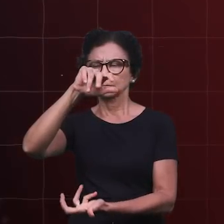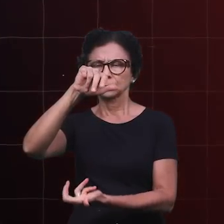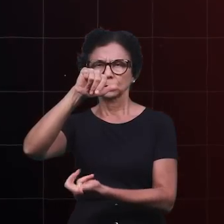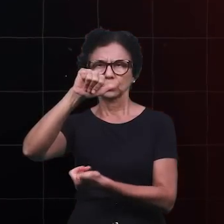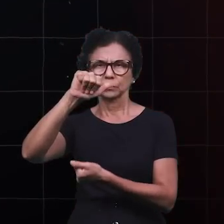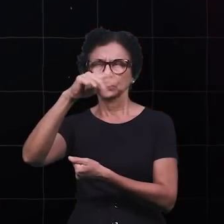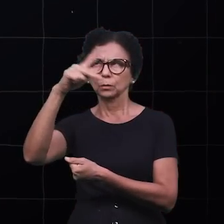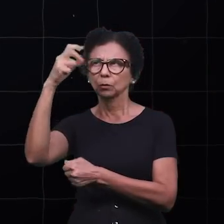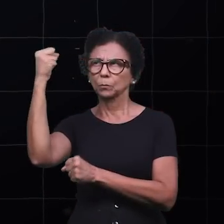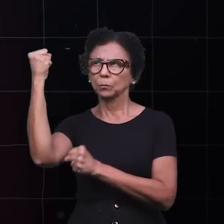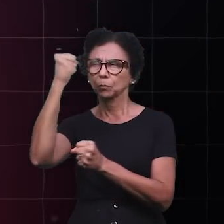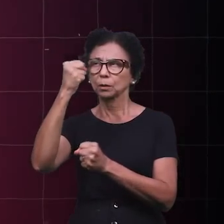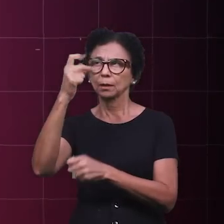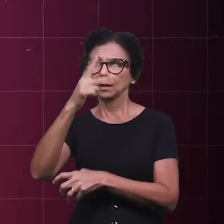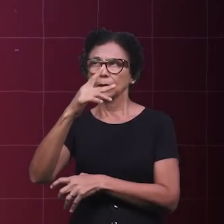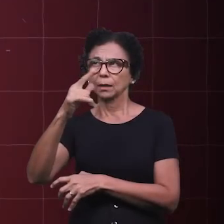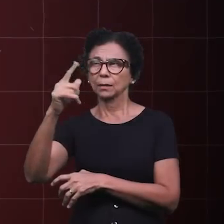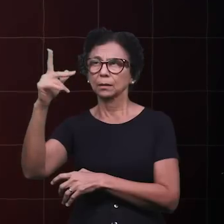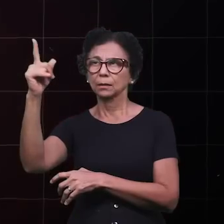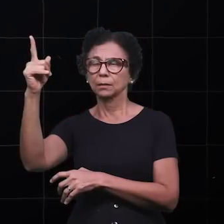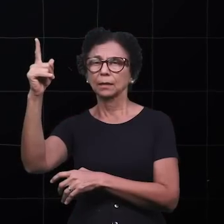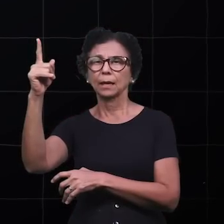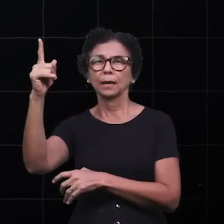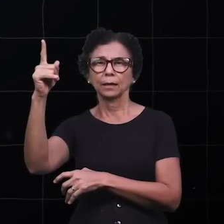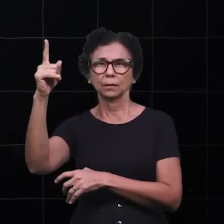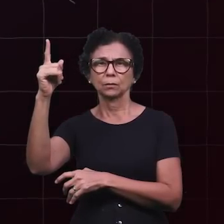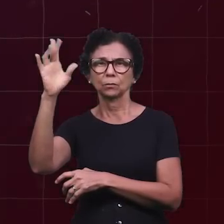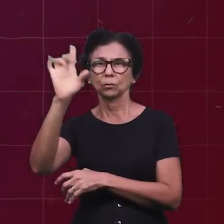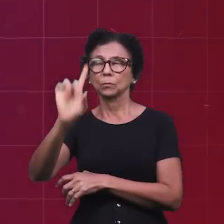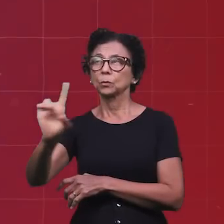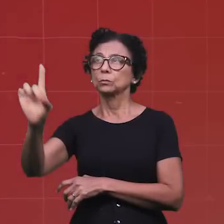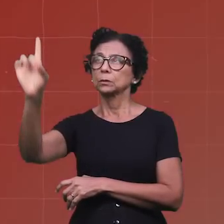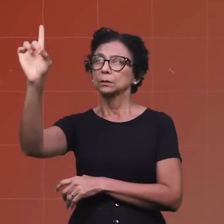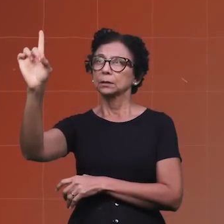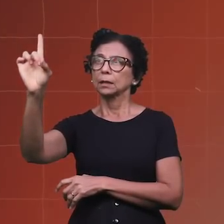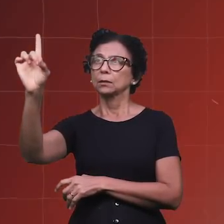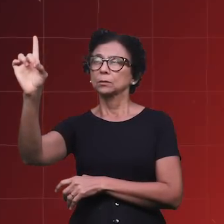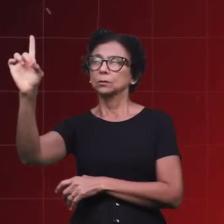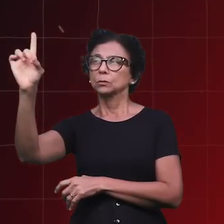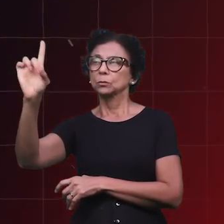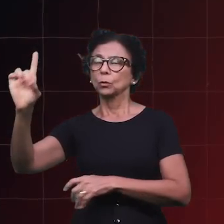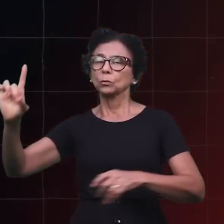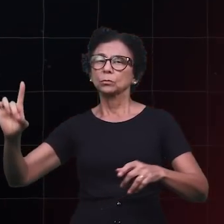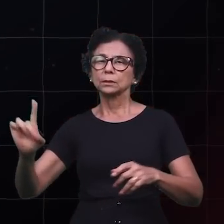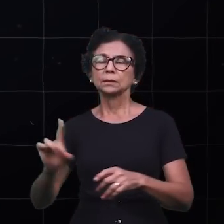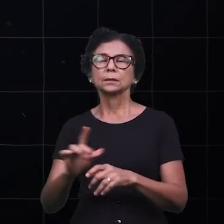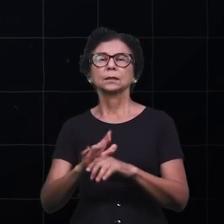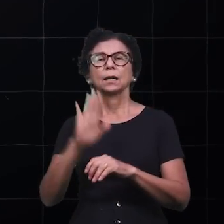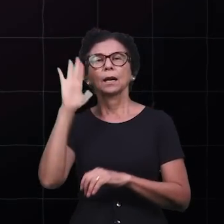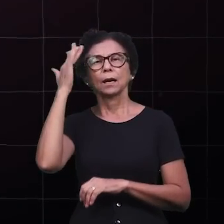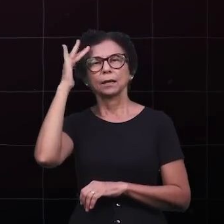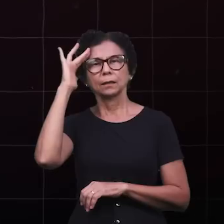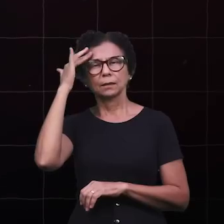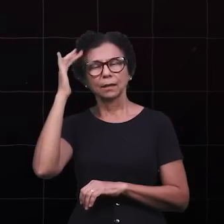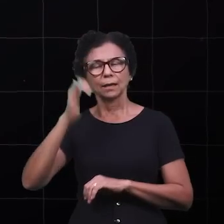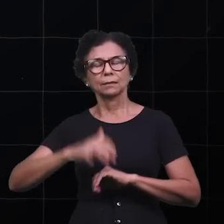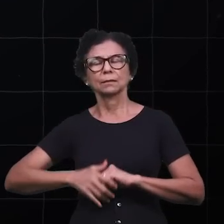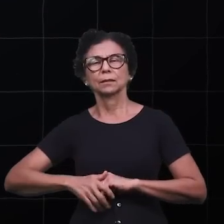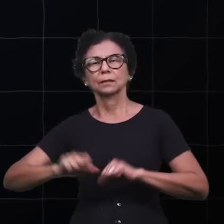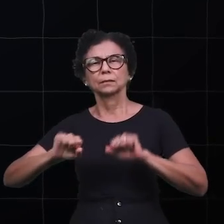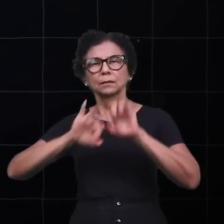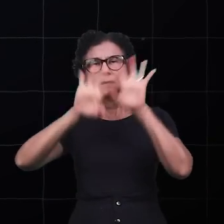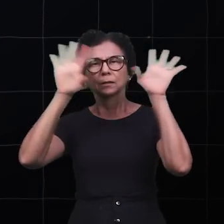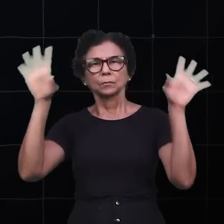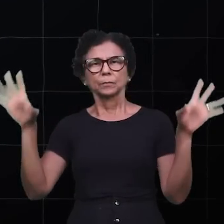poder eterno como a sua divindade se entendem e claramente se veem pelas coisas que estão